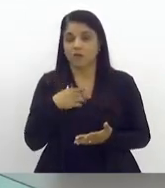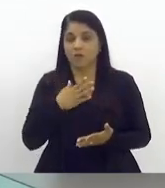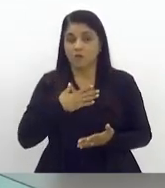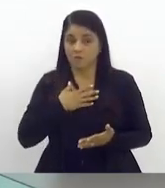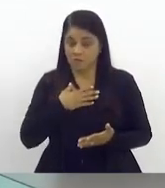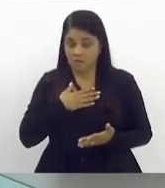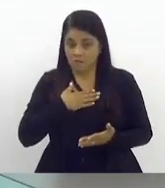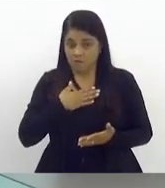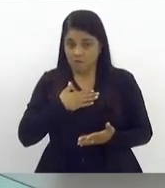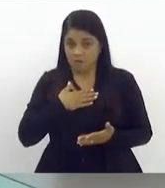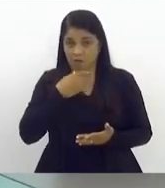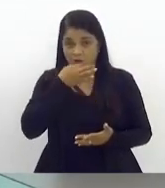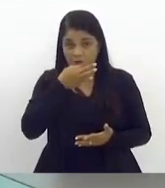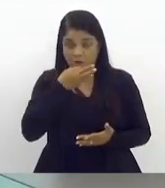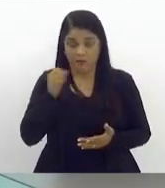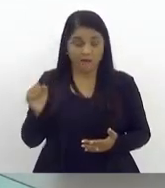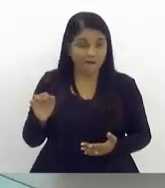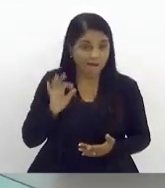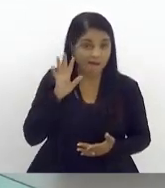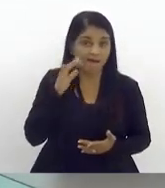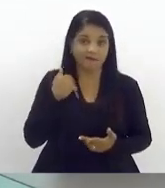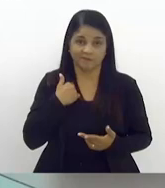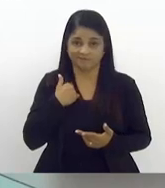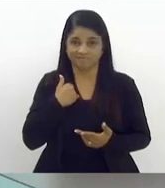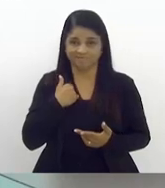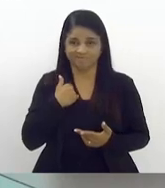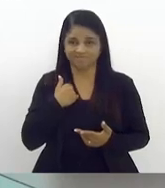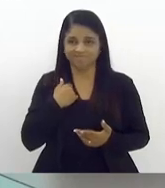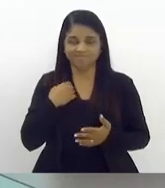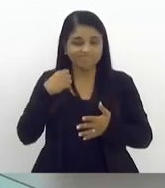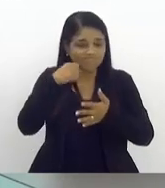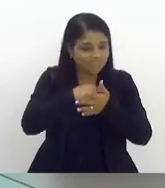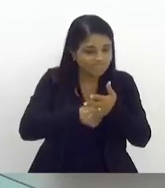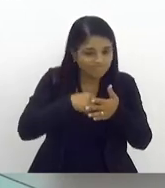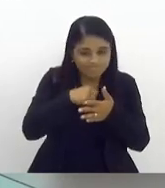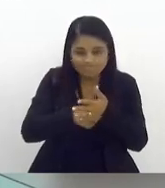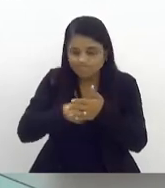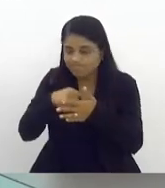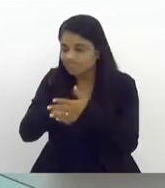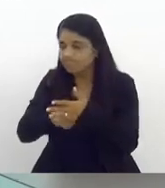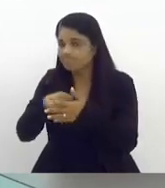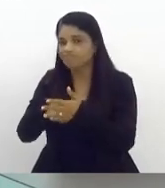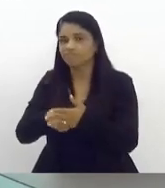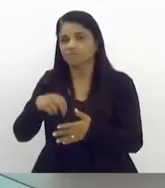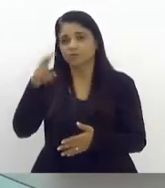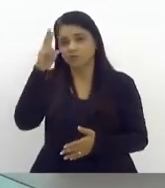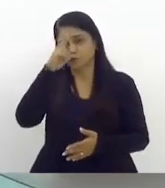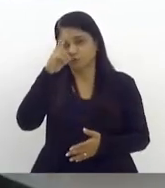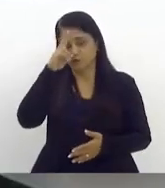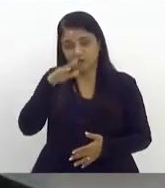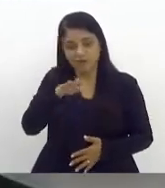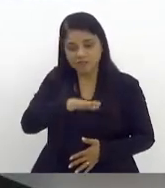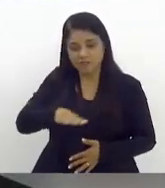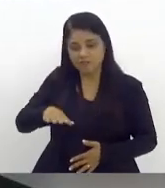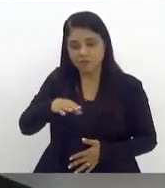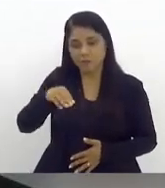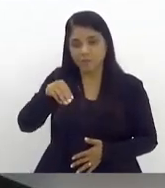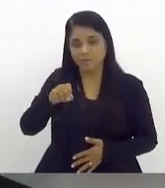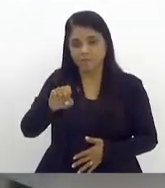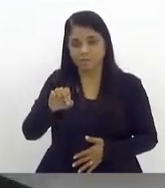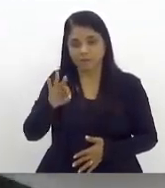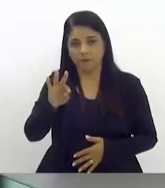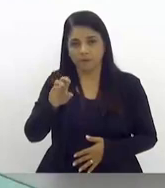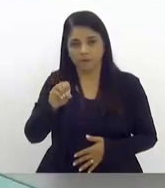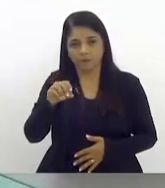duas vezes. Primeiro, porque é uma luta histórica nossa aqui, a questão da região metropolitana. De